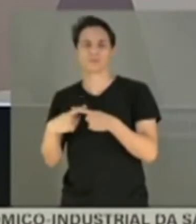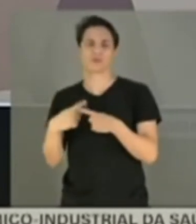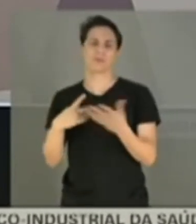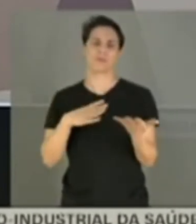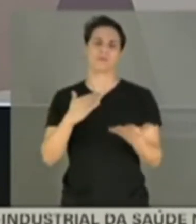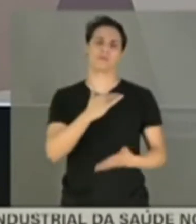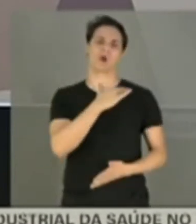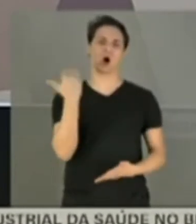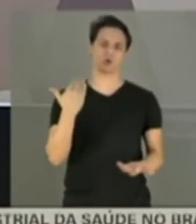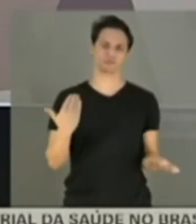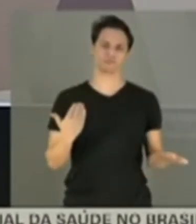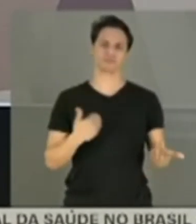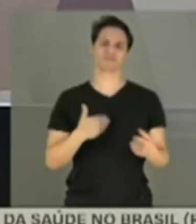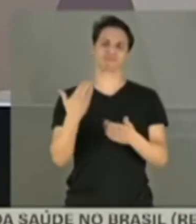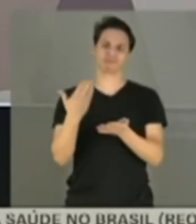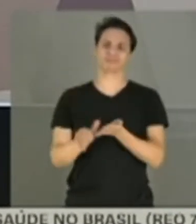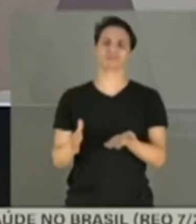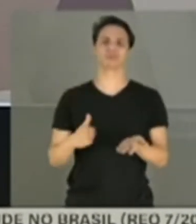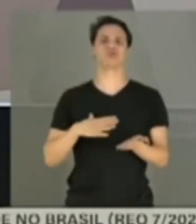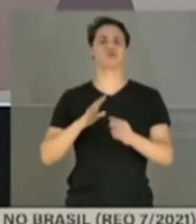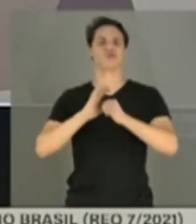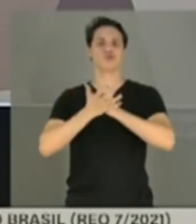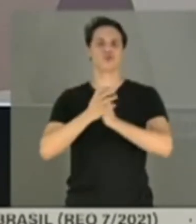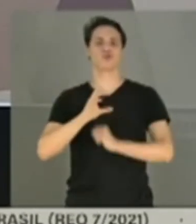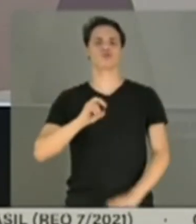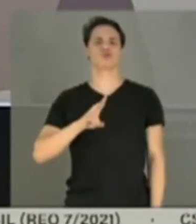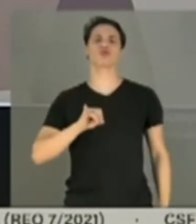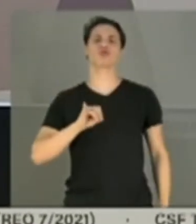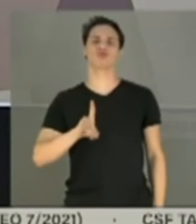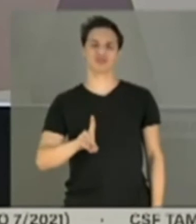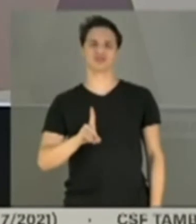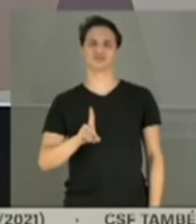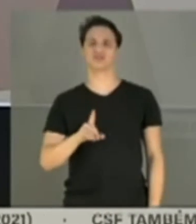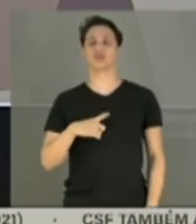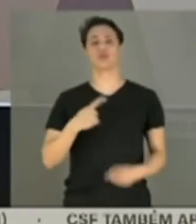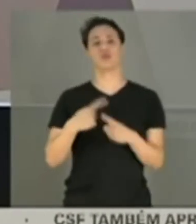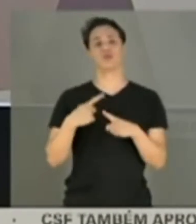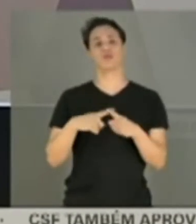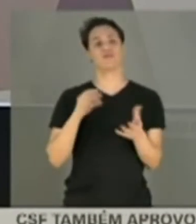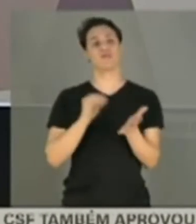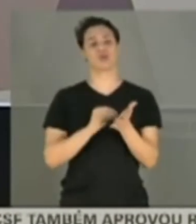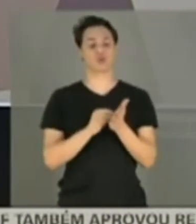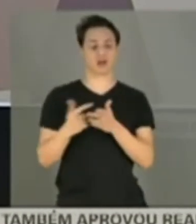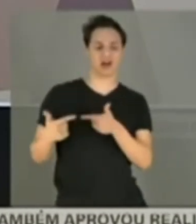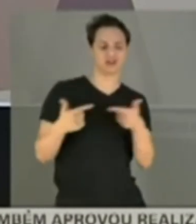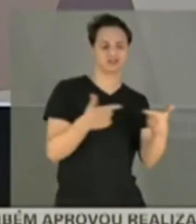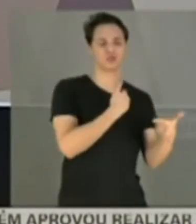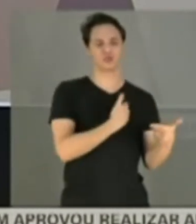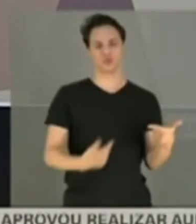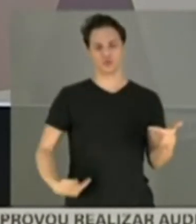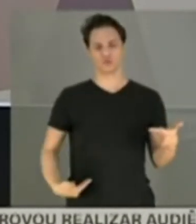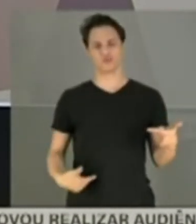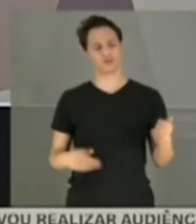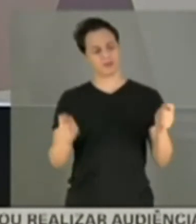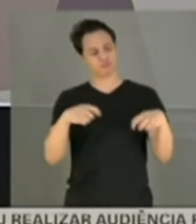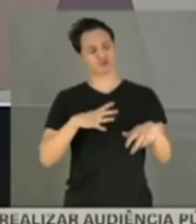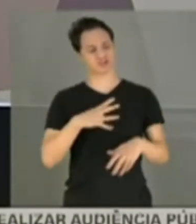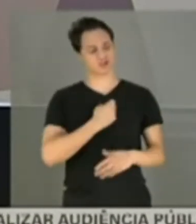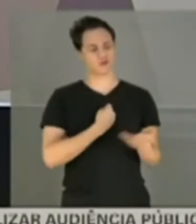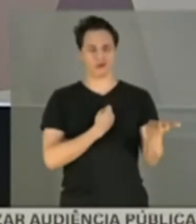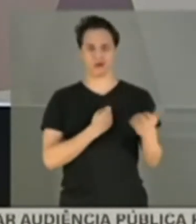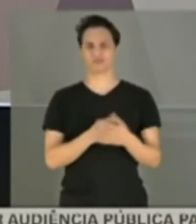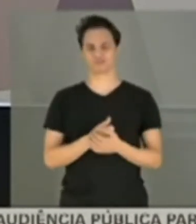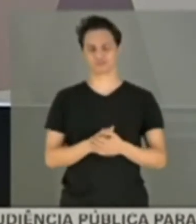quê? Porque perderam seus pais para a Covid, numa omissão clara do governo que poderia ter salvado vidas.